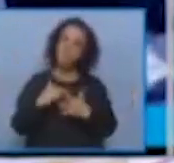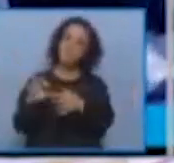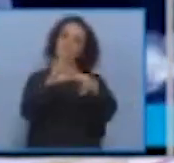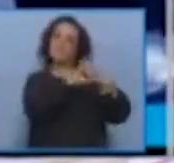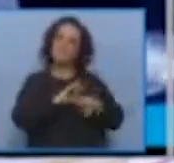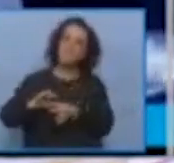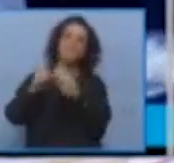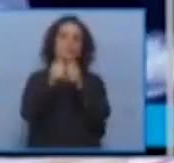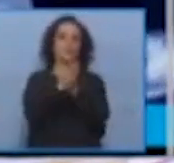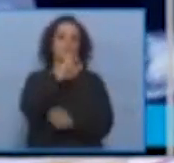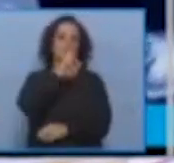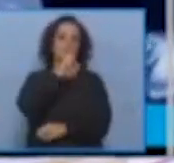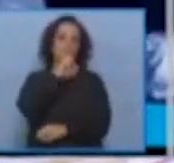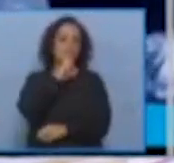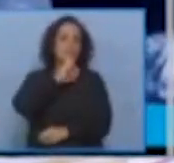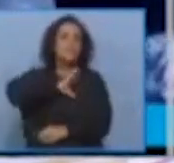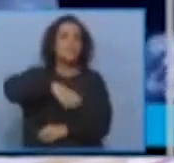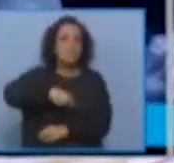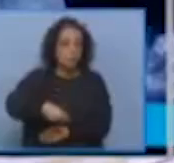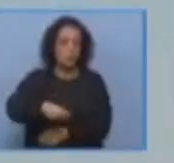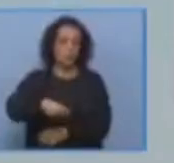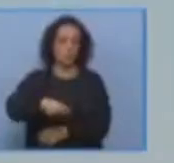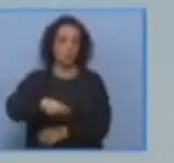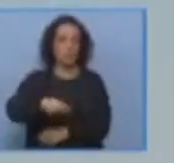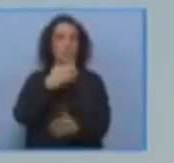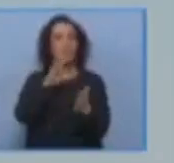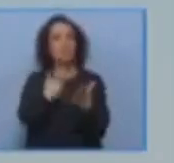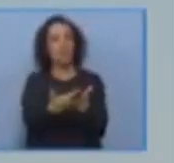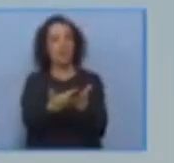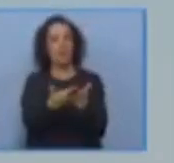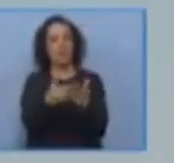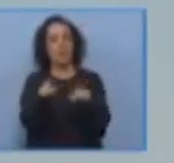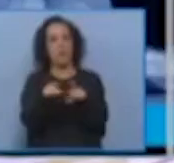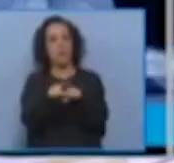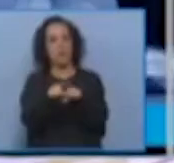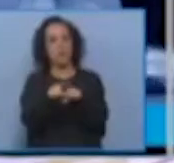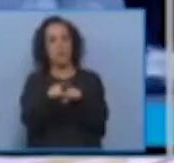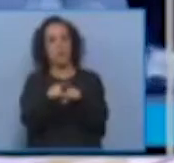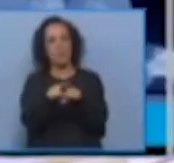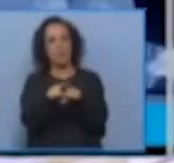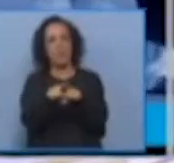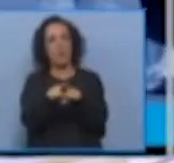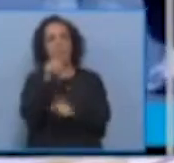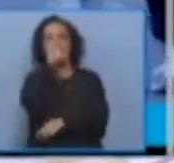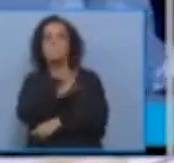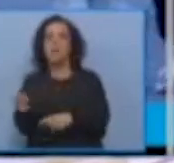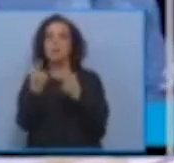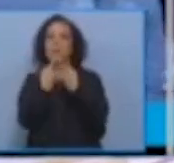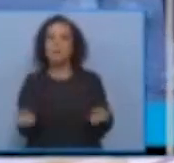os bispos de todo o mundo, para que não haja uma aplicação diferente